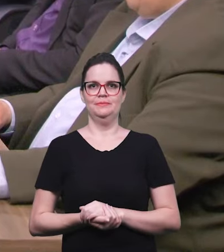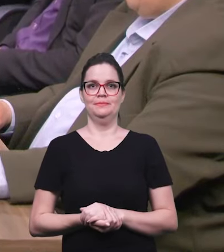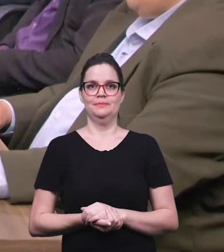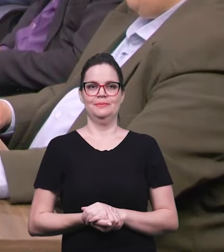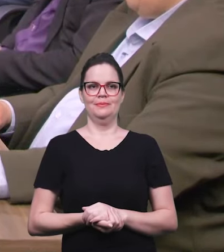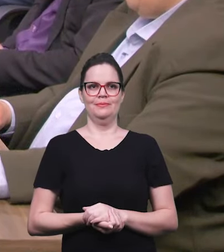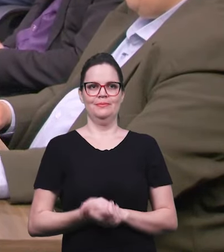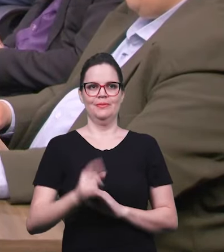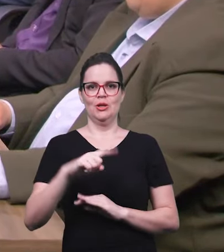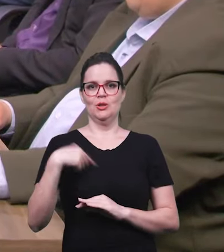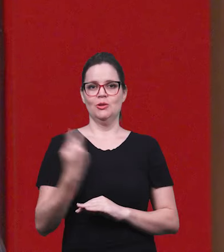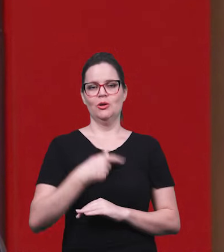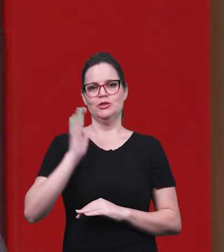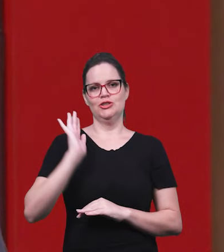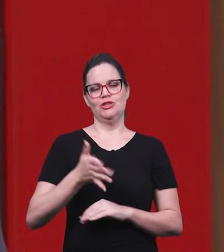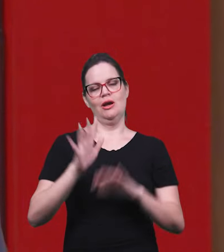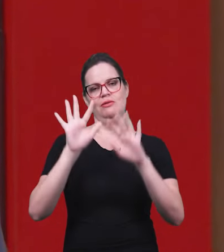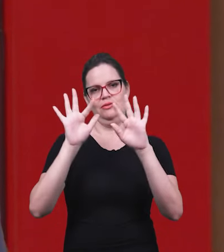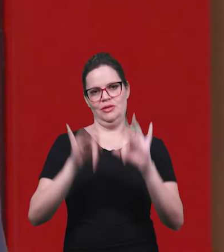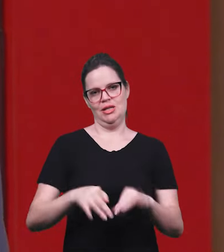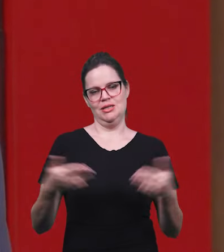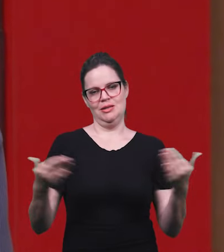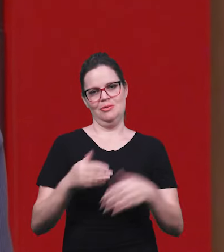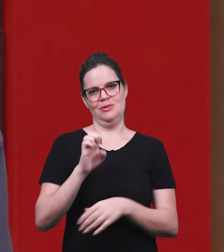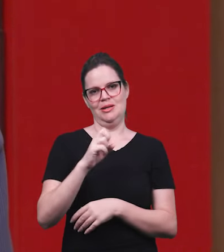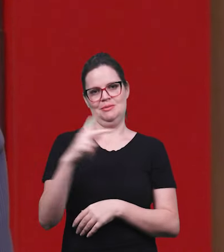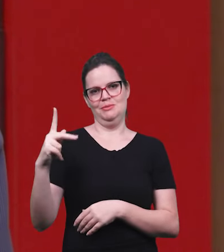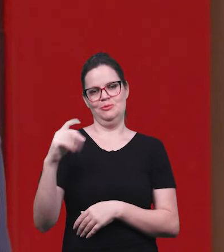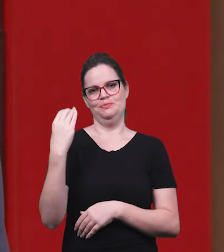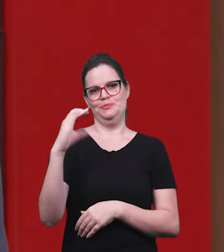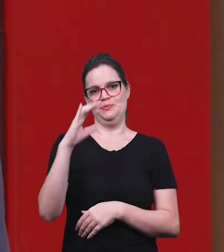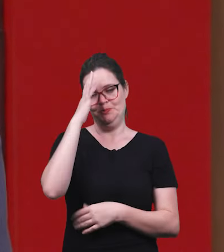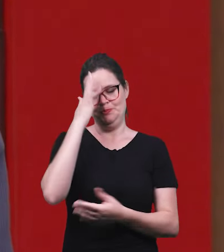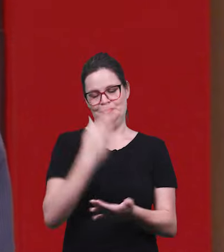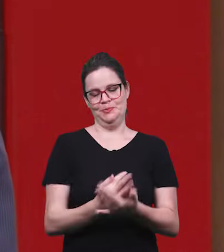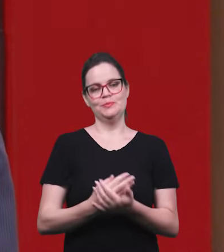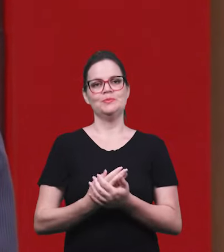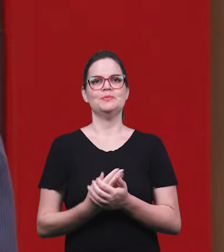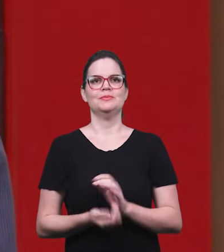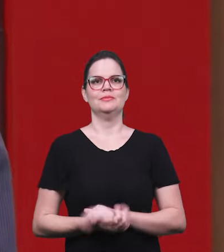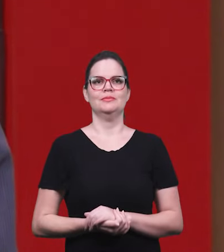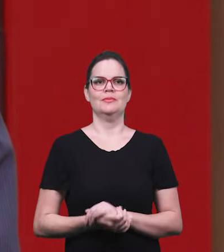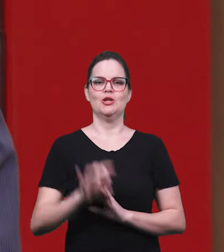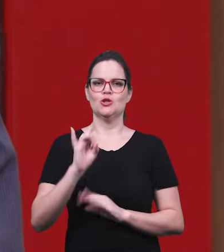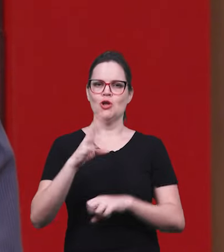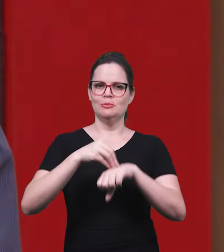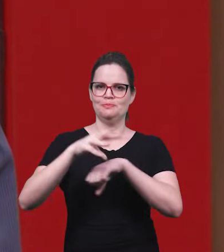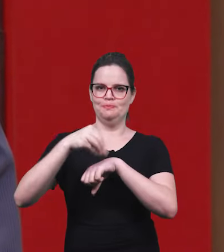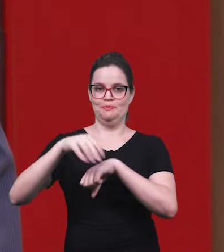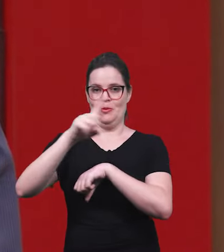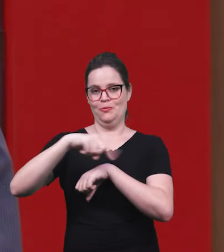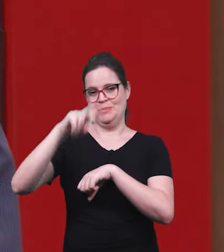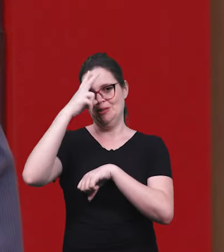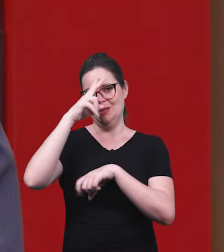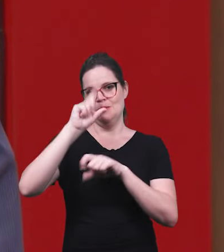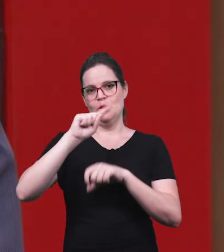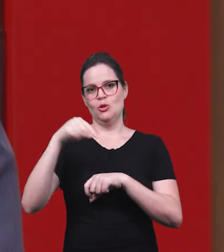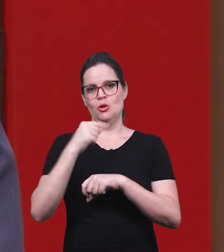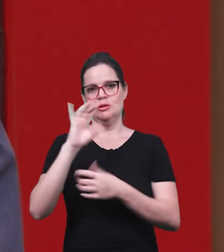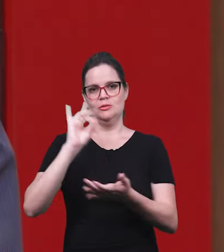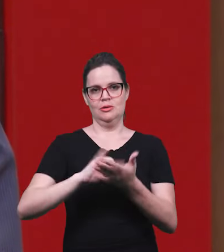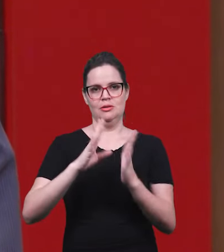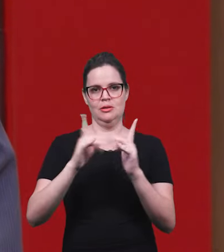estamos aproximando do final de mais um episódio do programa Ciência e Fé e apenas lembrá-los que nós temos o canal oficial